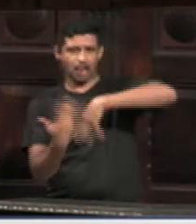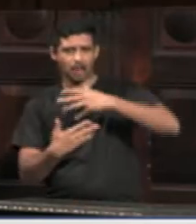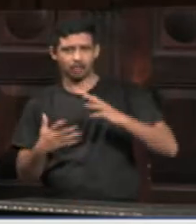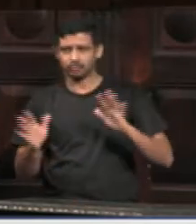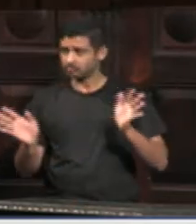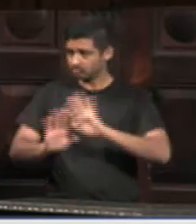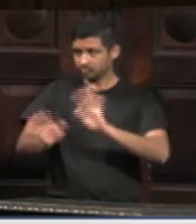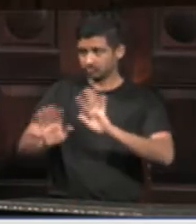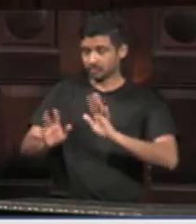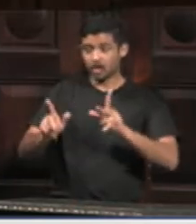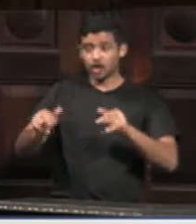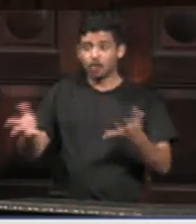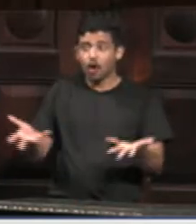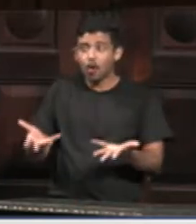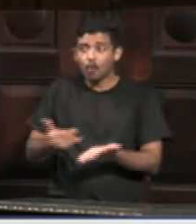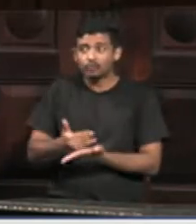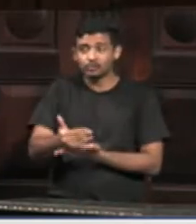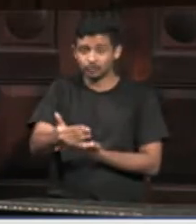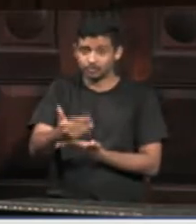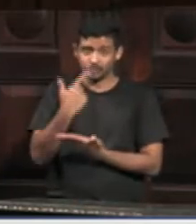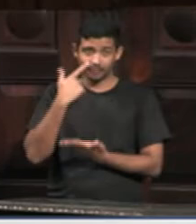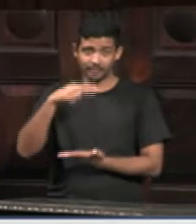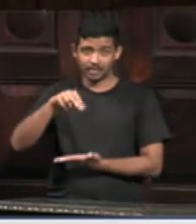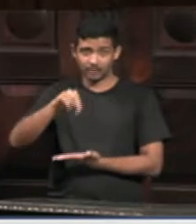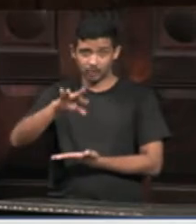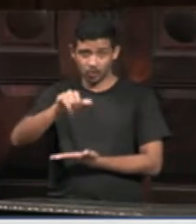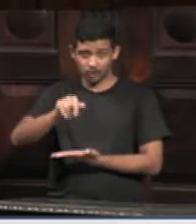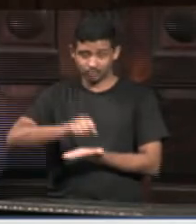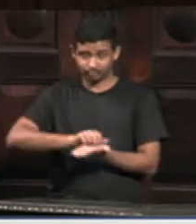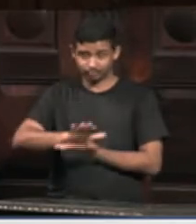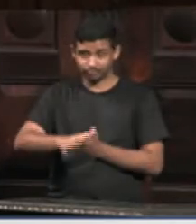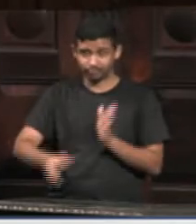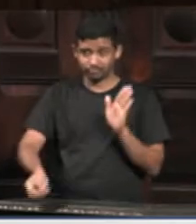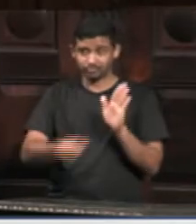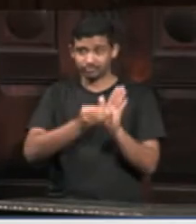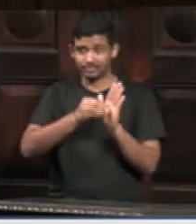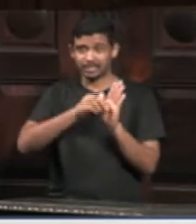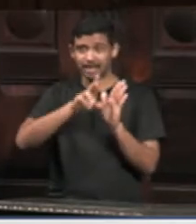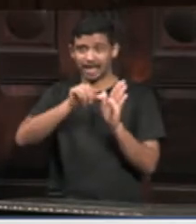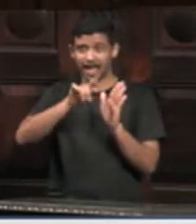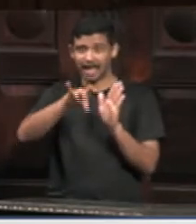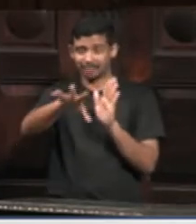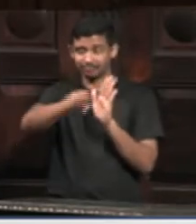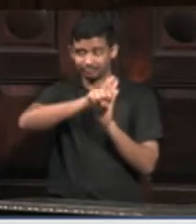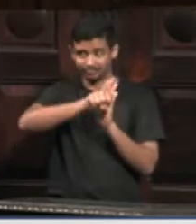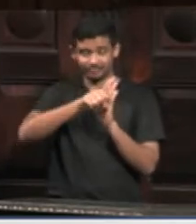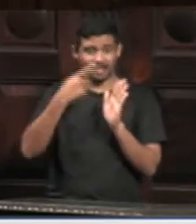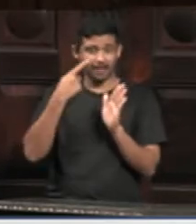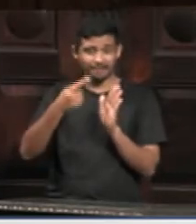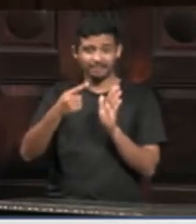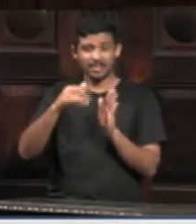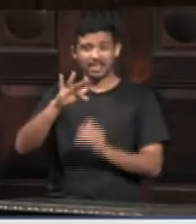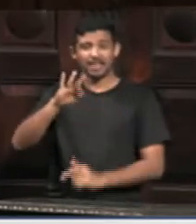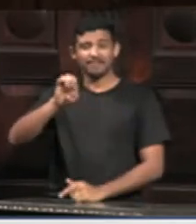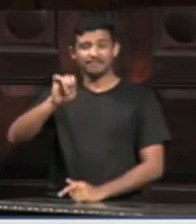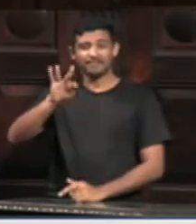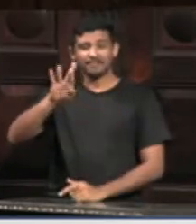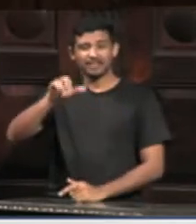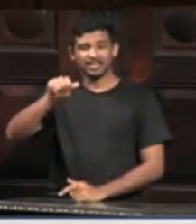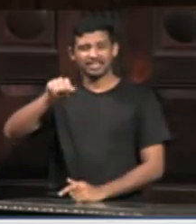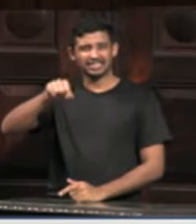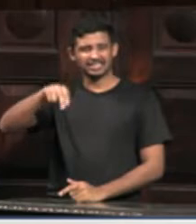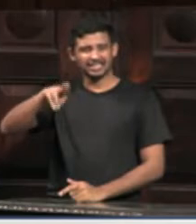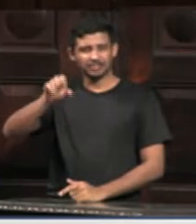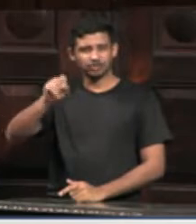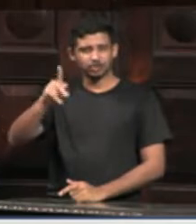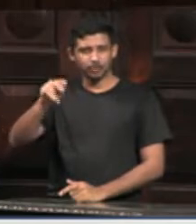começaram, como hoje, uma notinha que saiu no radar, falando de FETransport. Eu quero que todo